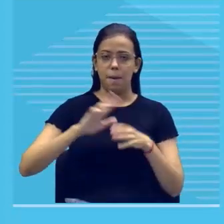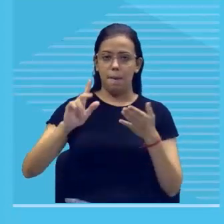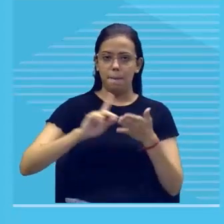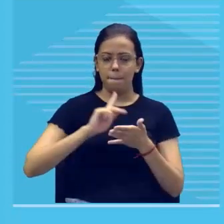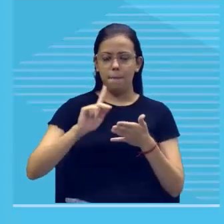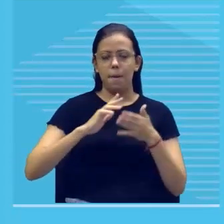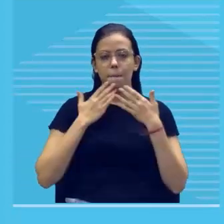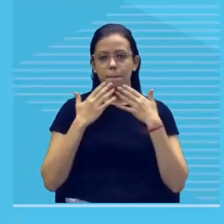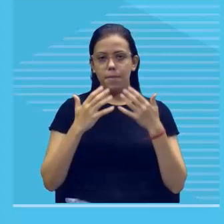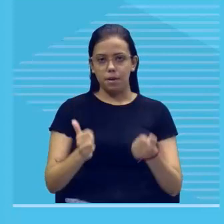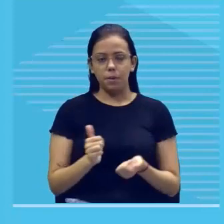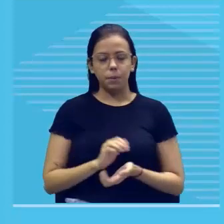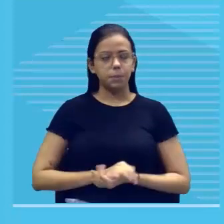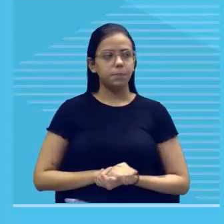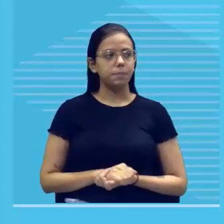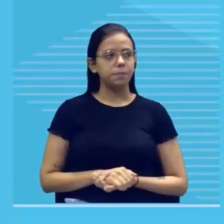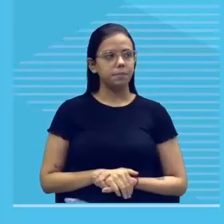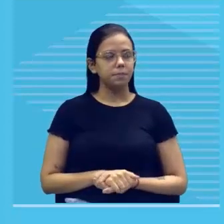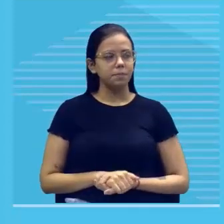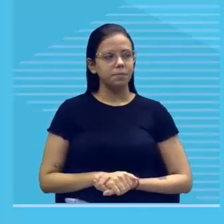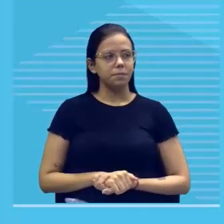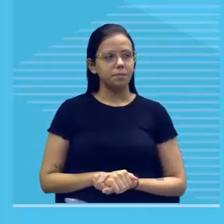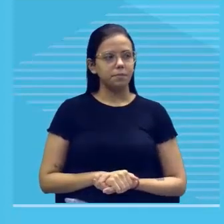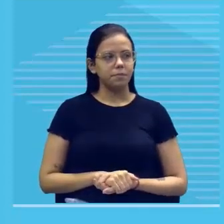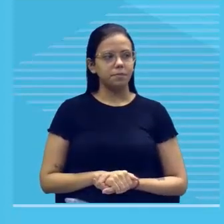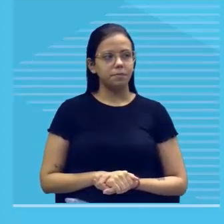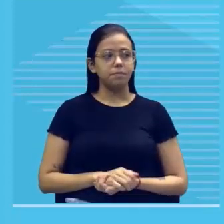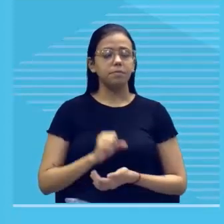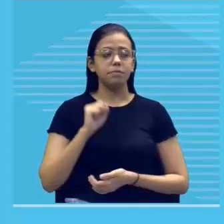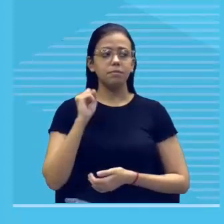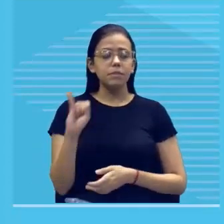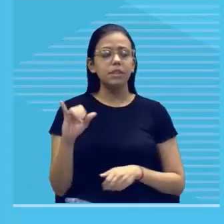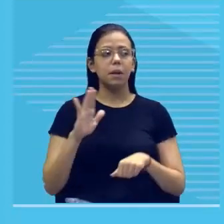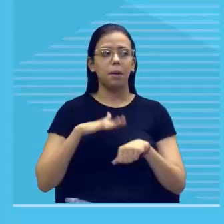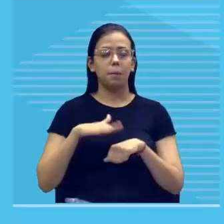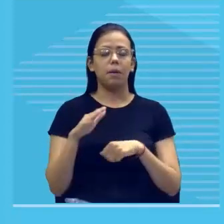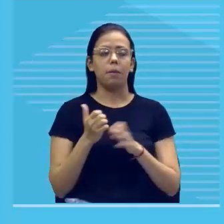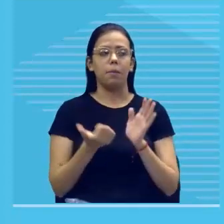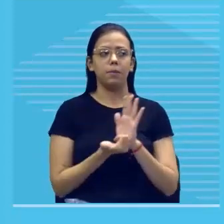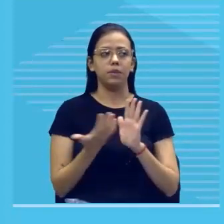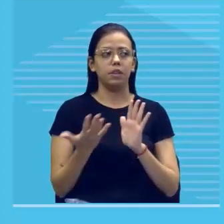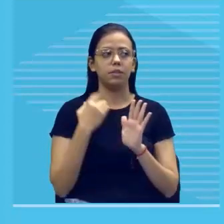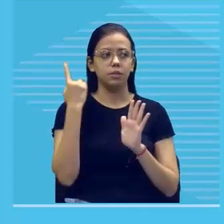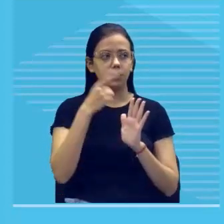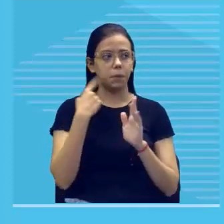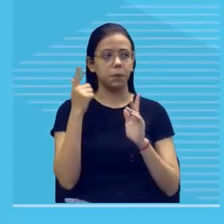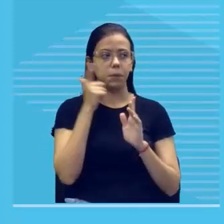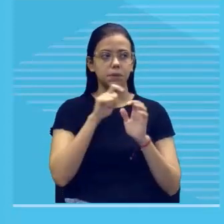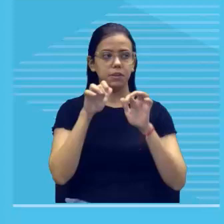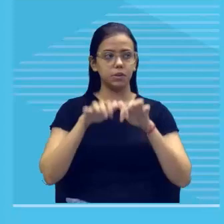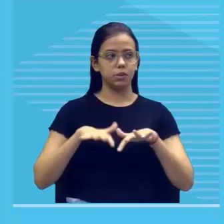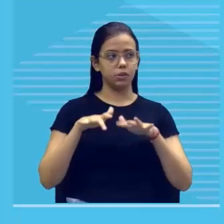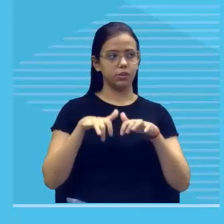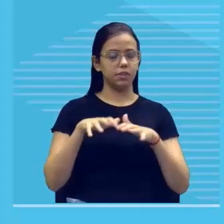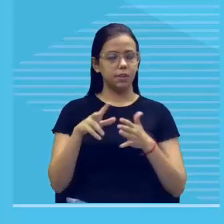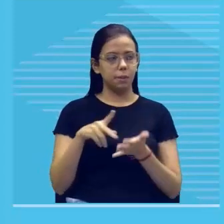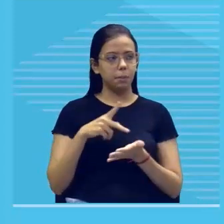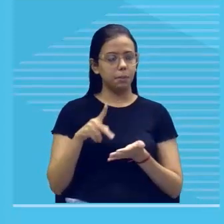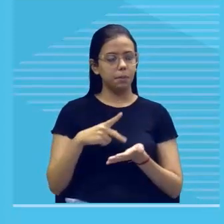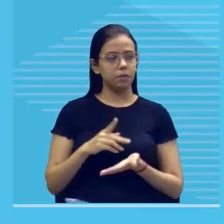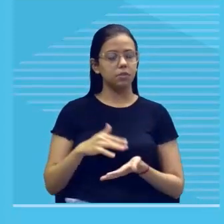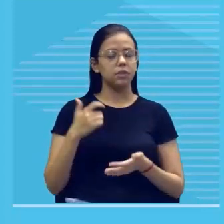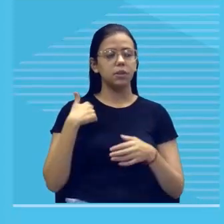melhor então vamos lá se eu aumentar a quantidade de horas para digitalizar páginas